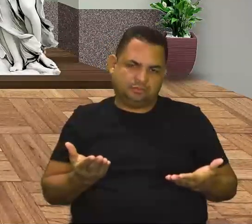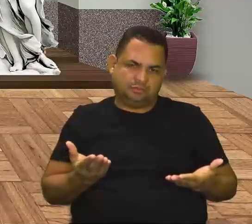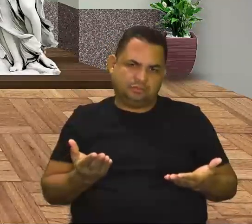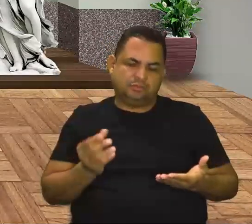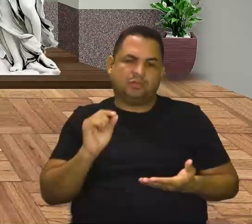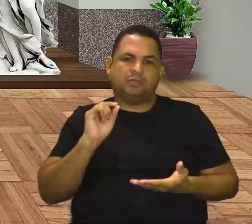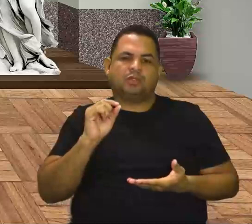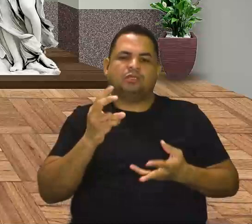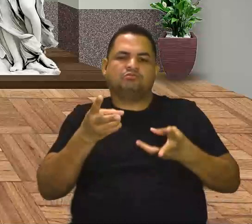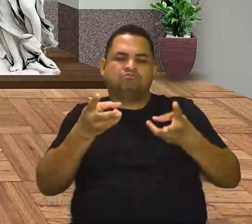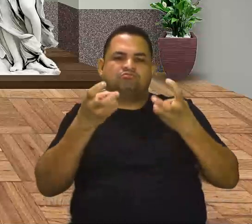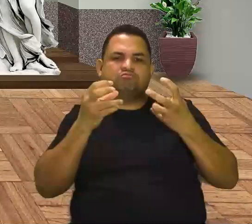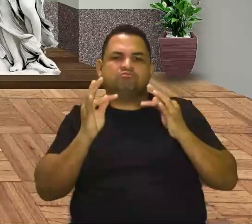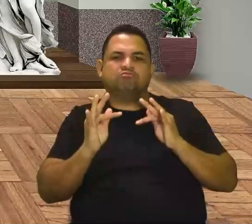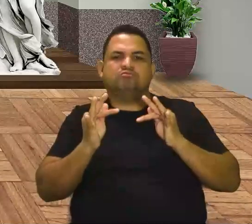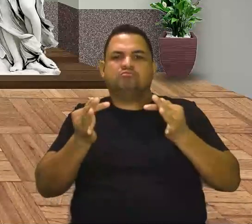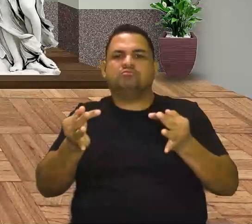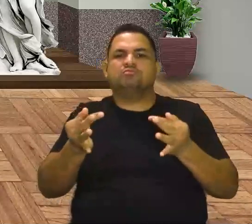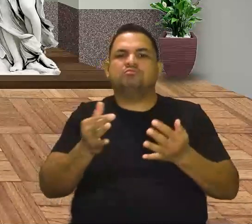O que ele percebe no final.